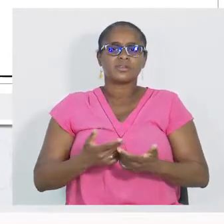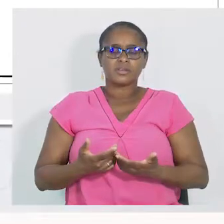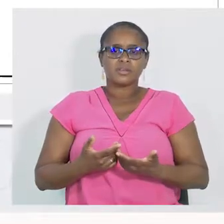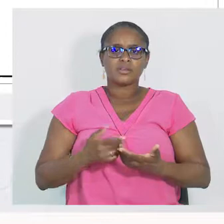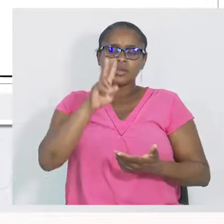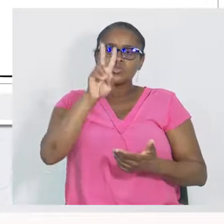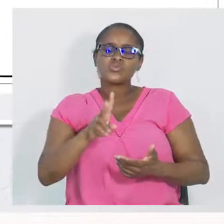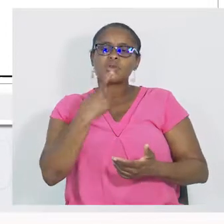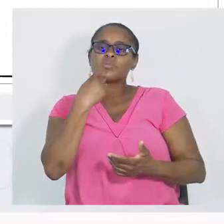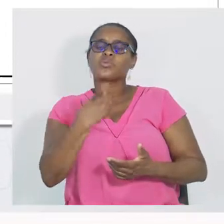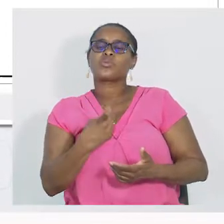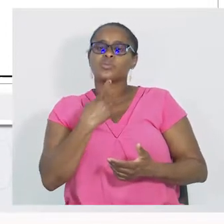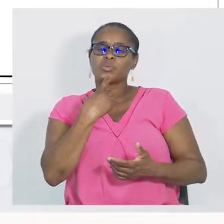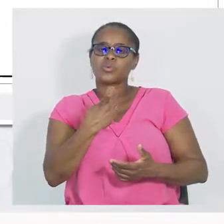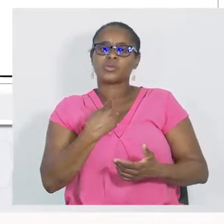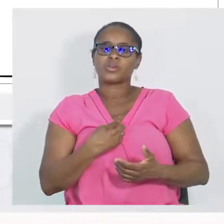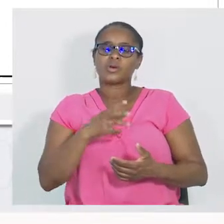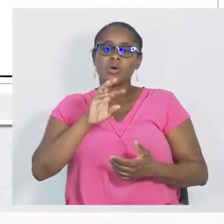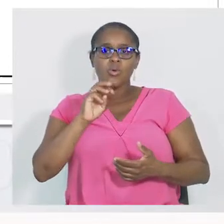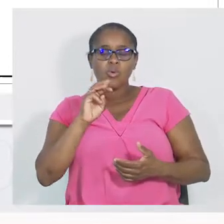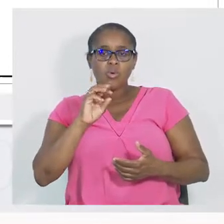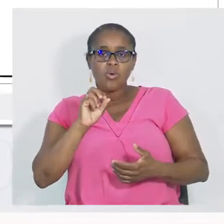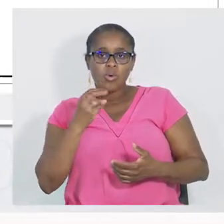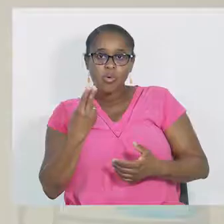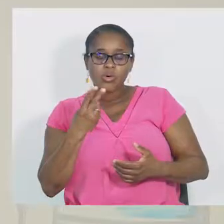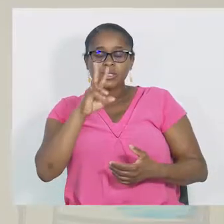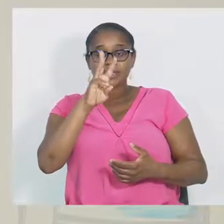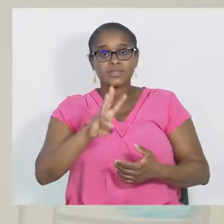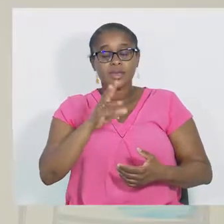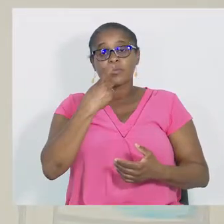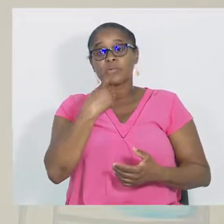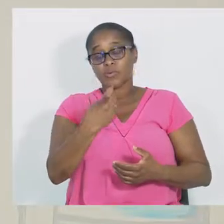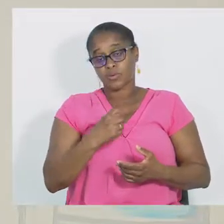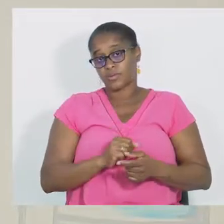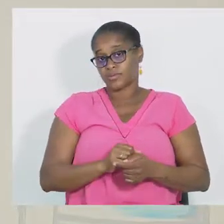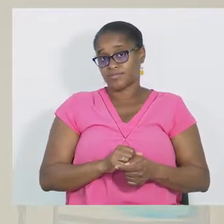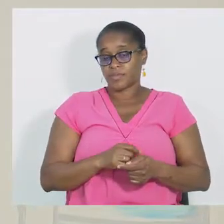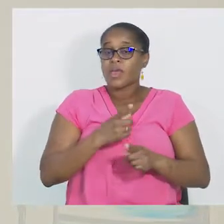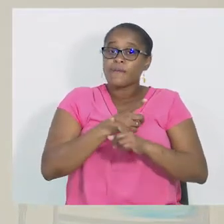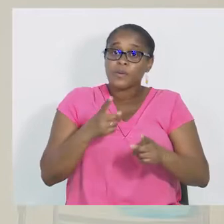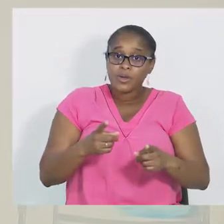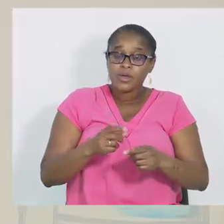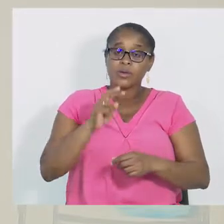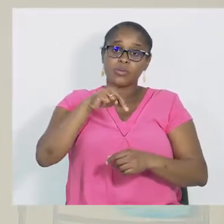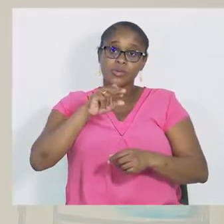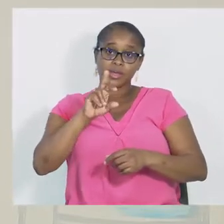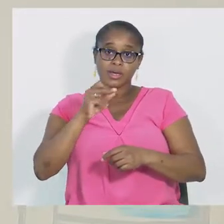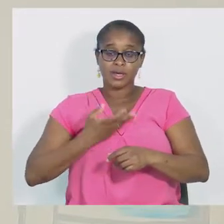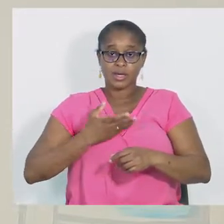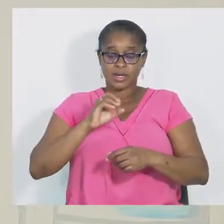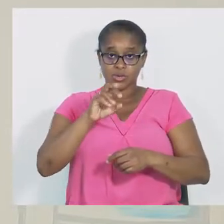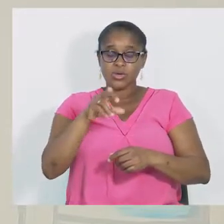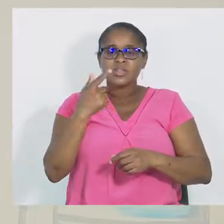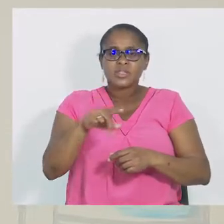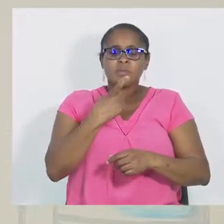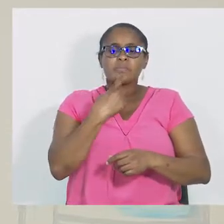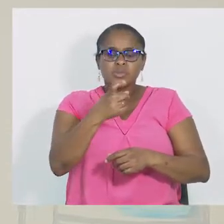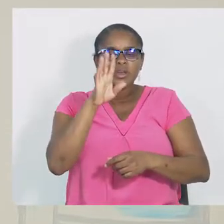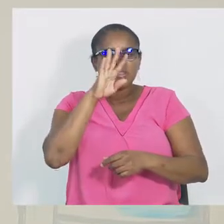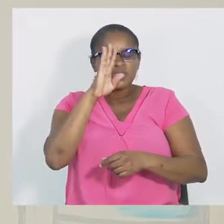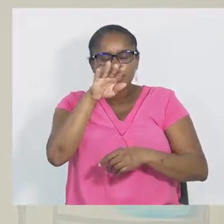Pergunta 2. Identifiquem o narrador. Afinal, quem é o narrador nessa